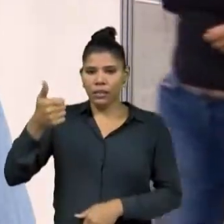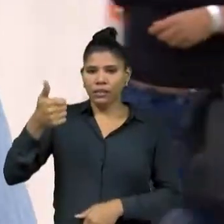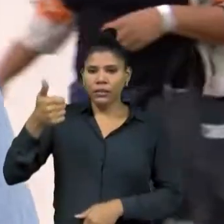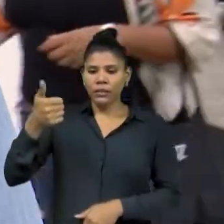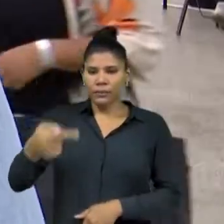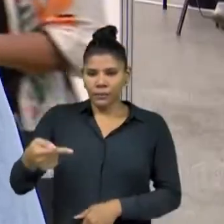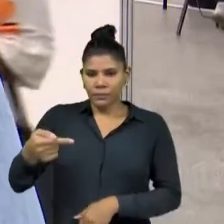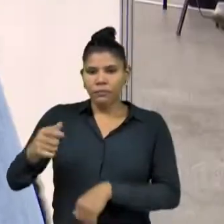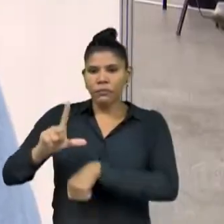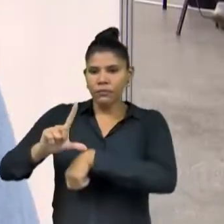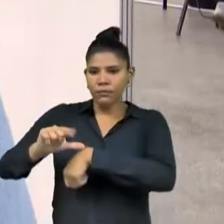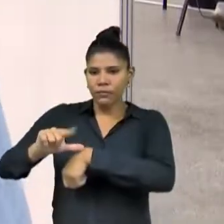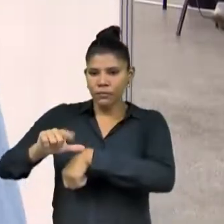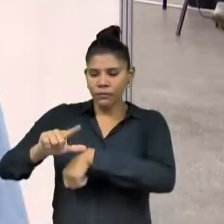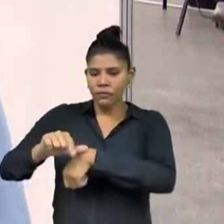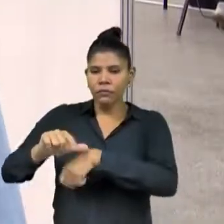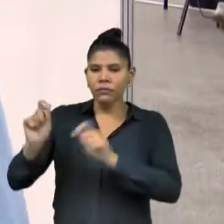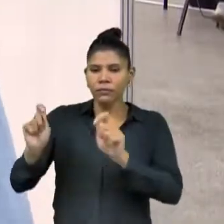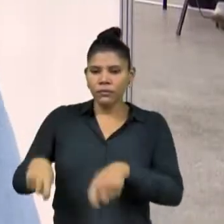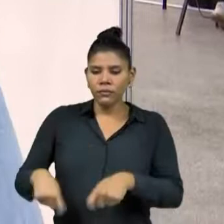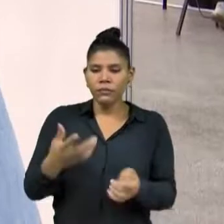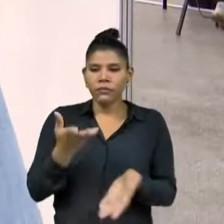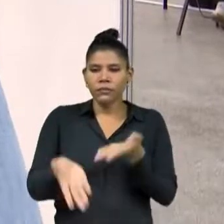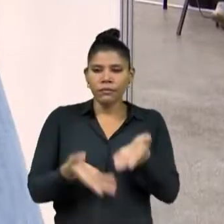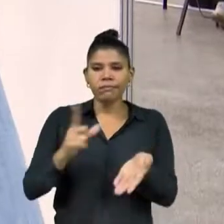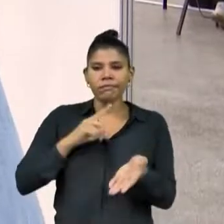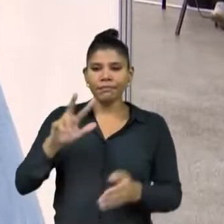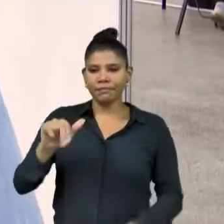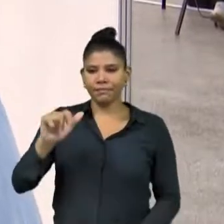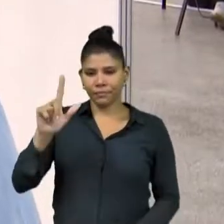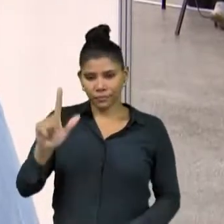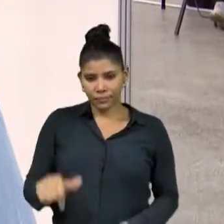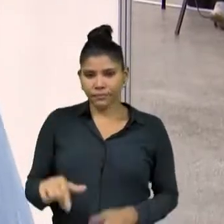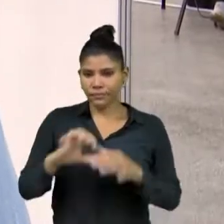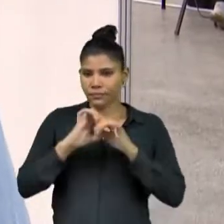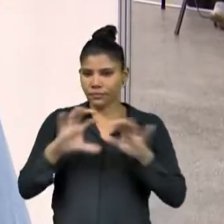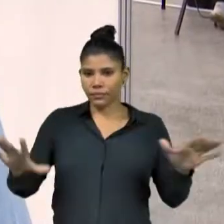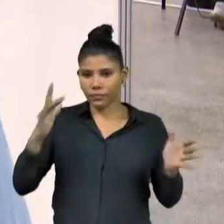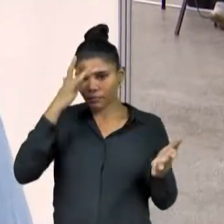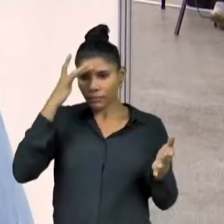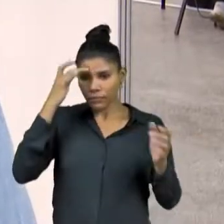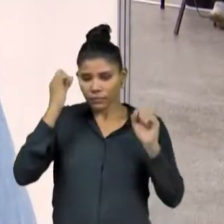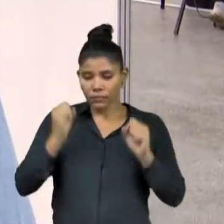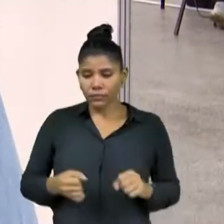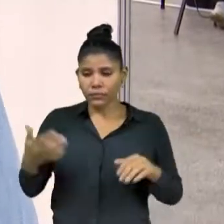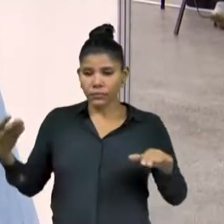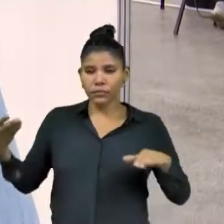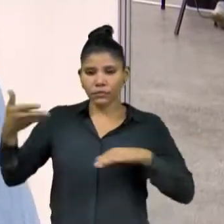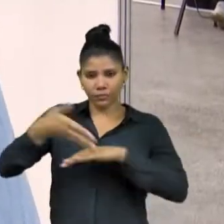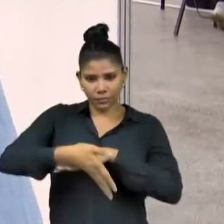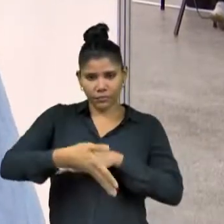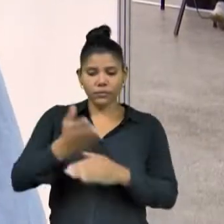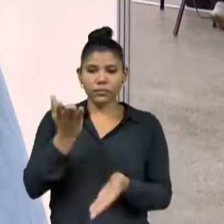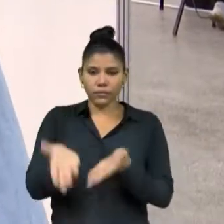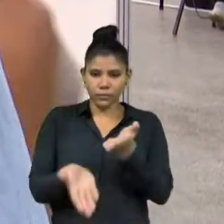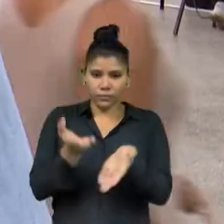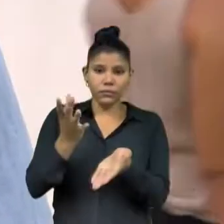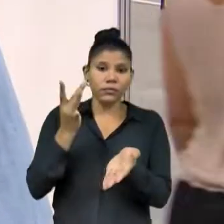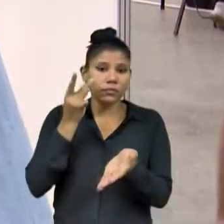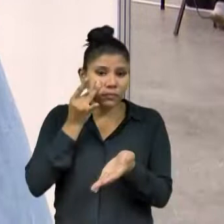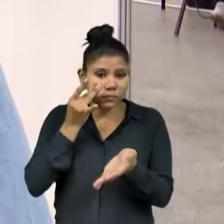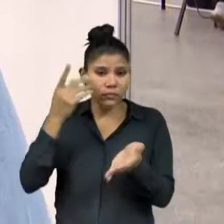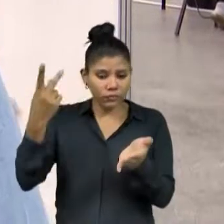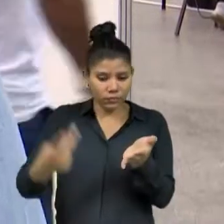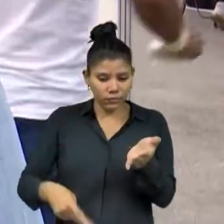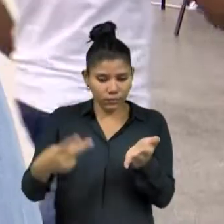quarta-feira, o último dia do prazo. A gente está com muitas vagas disponíveis, de modo que as pessoas podem vir podem vir para ser atendidas presencialmente aqui, né?